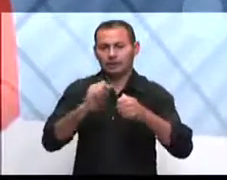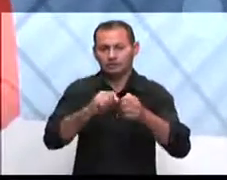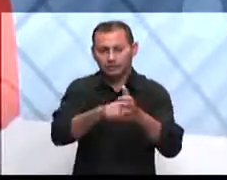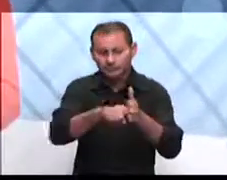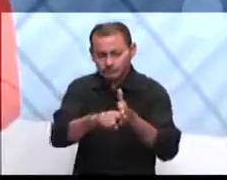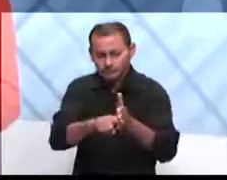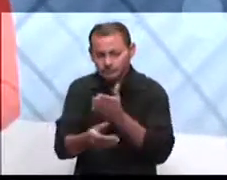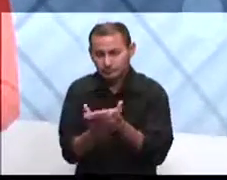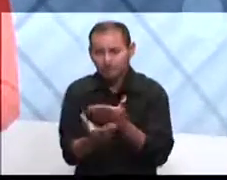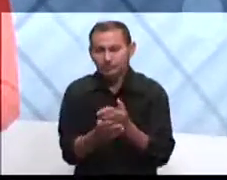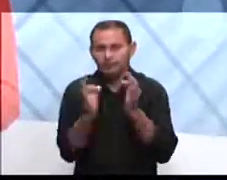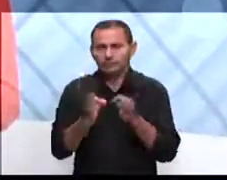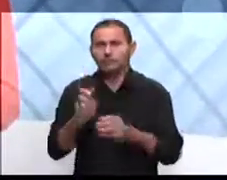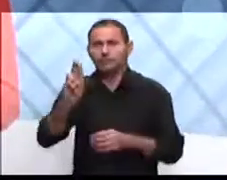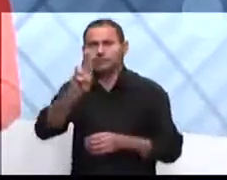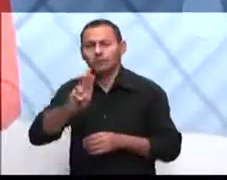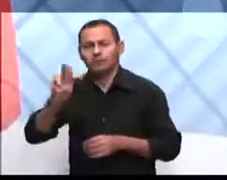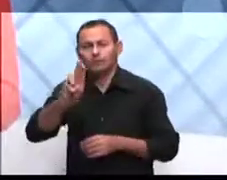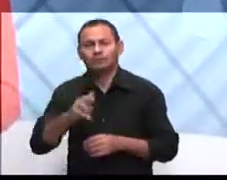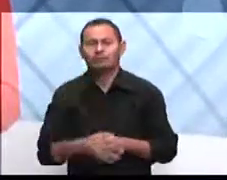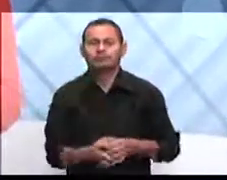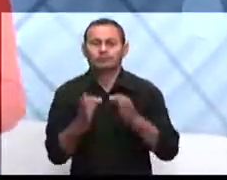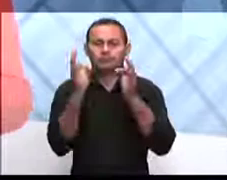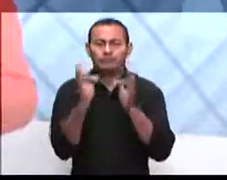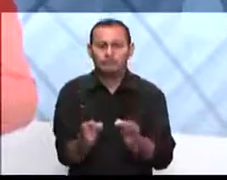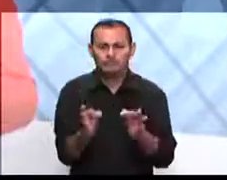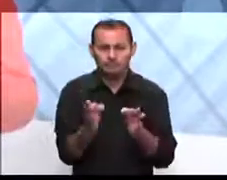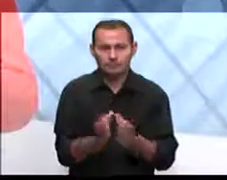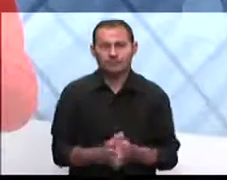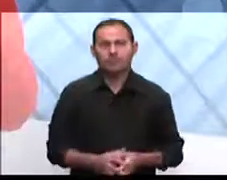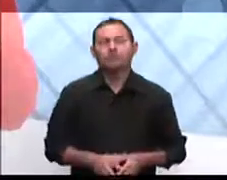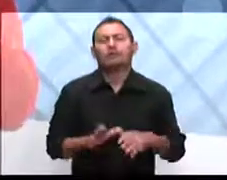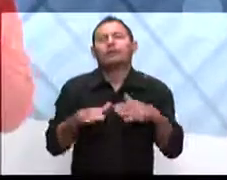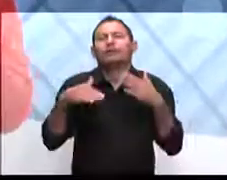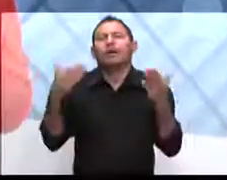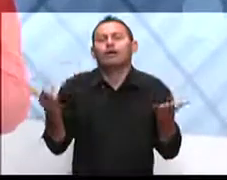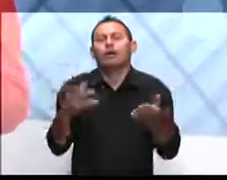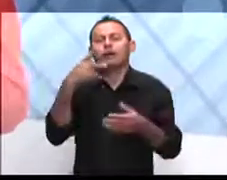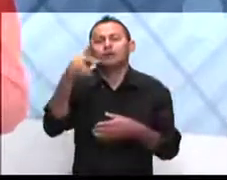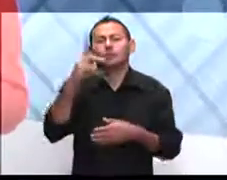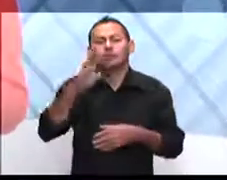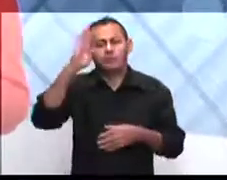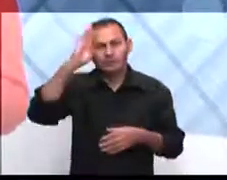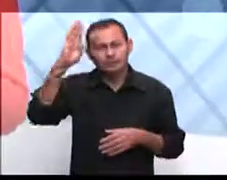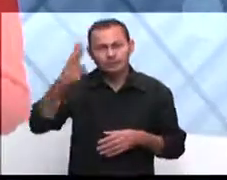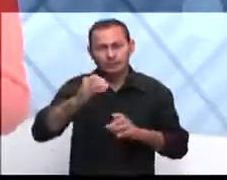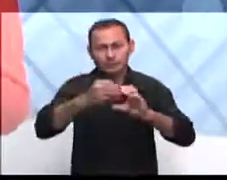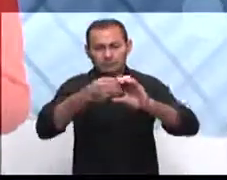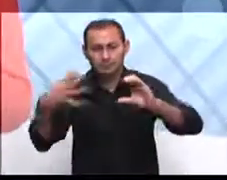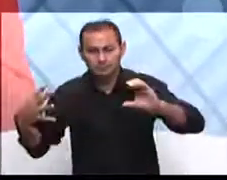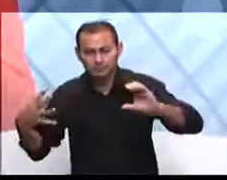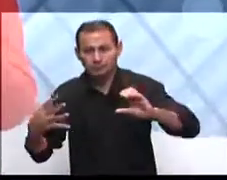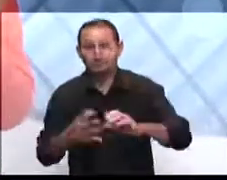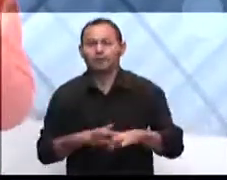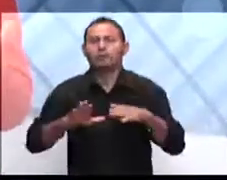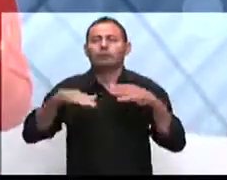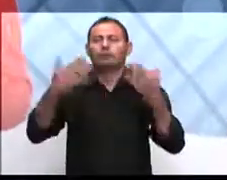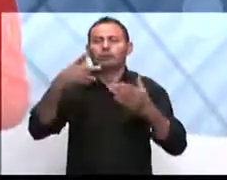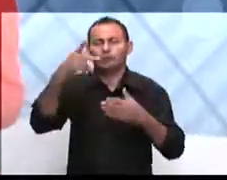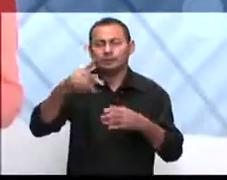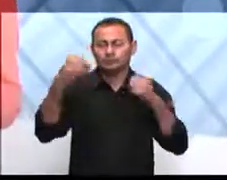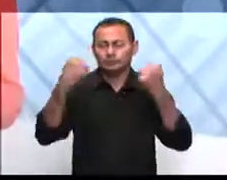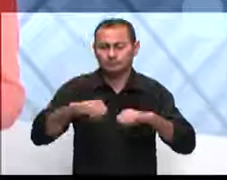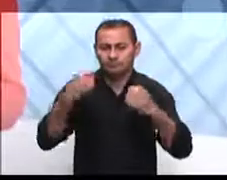pesquisa perfil do consumidor, justamente, né, então, quais são as suas principais características, quais são as